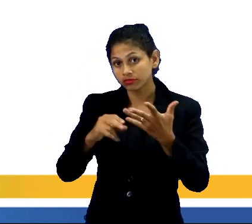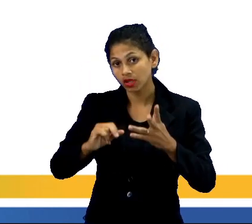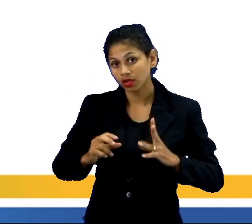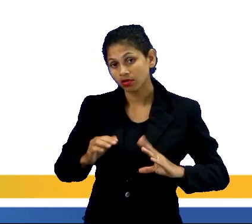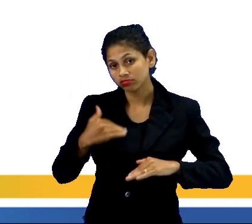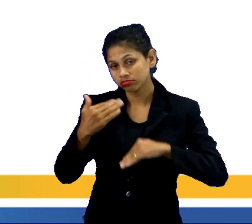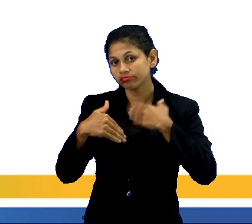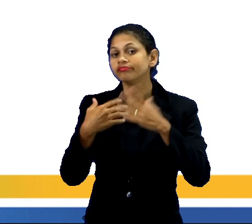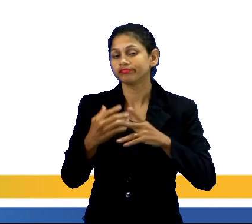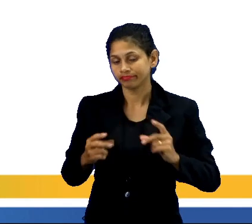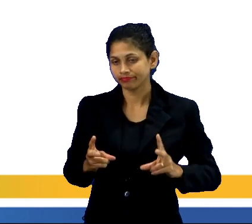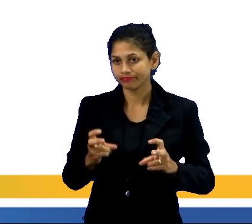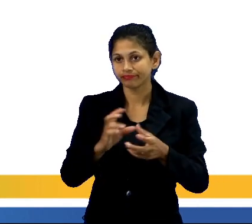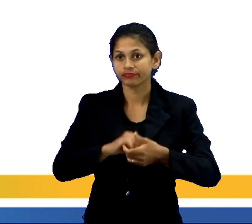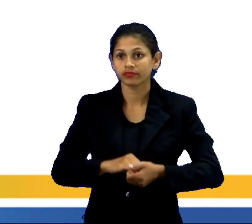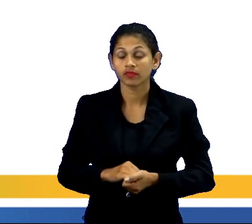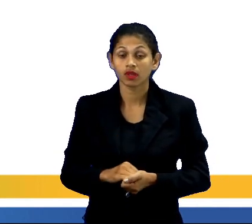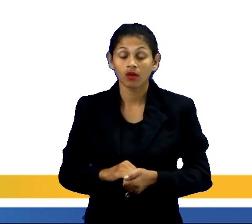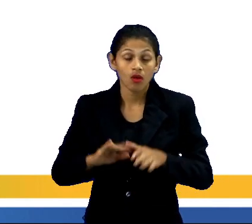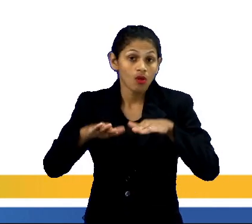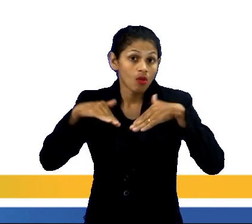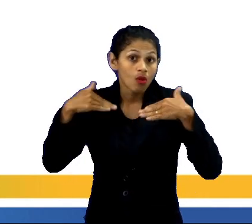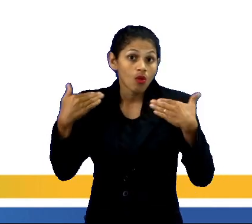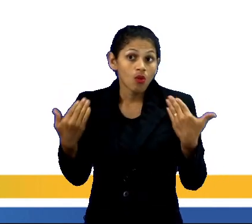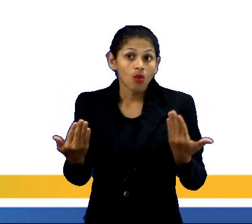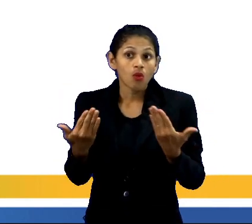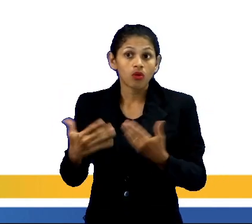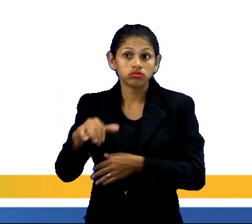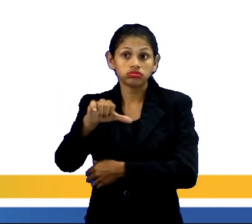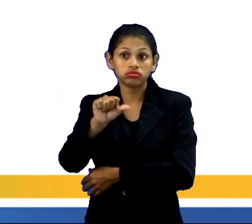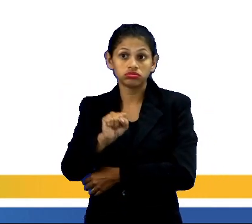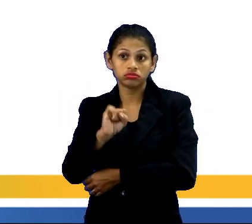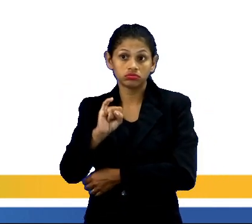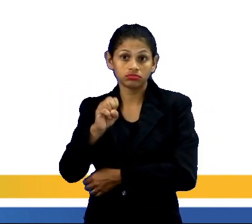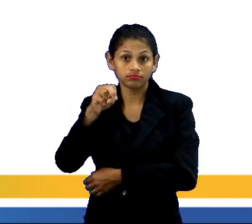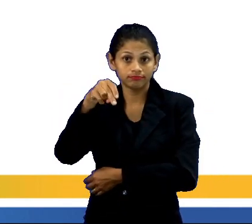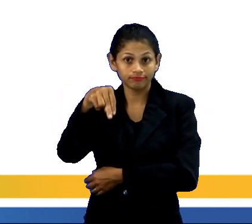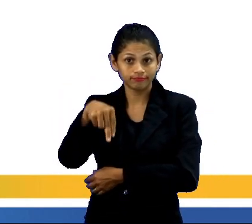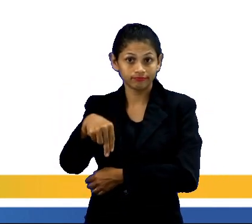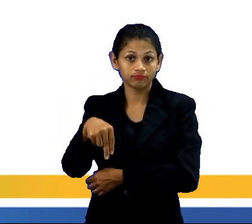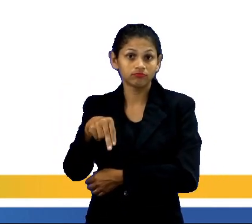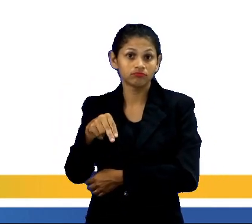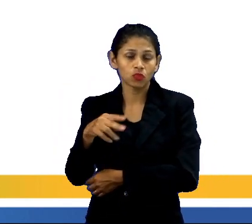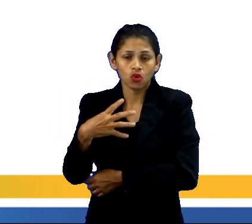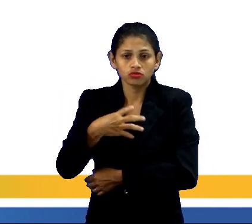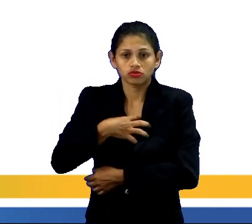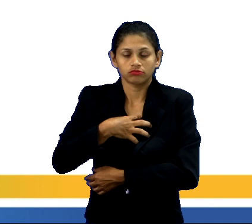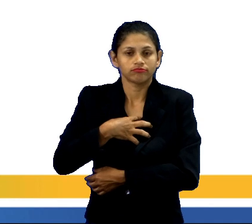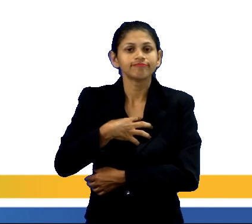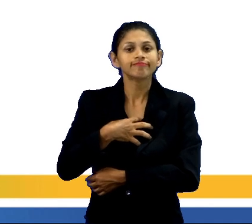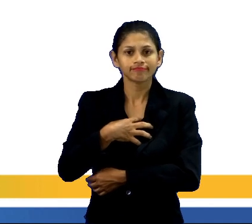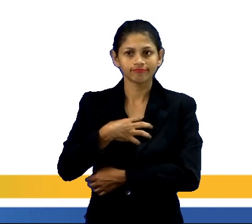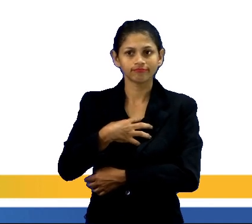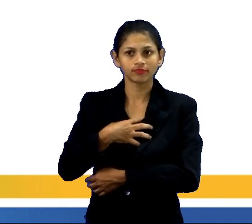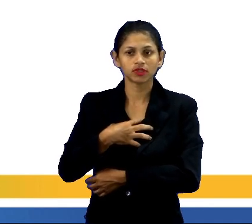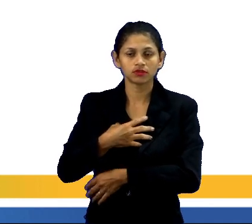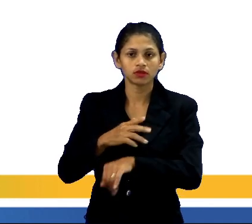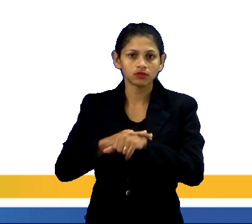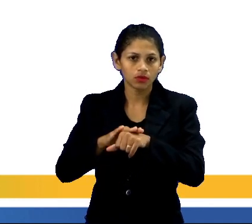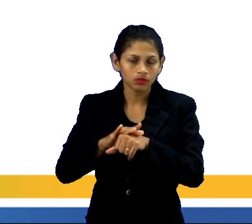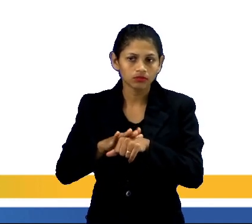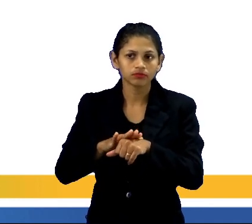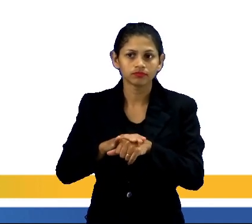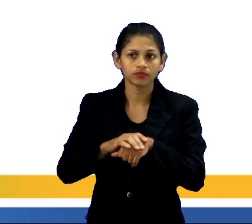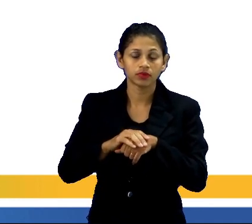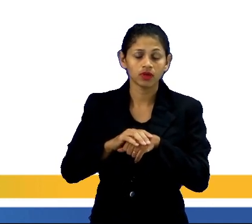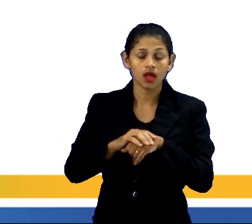Quais são os sintomas, né, que estão relacionados ali à doença? Então, isso vai variar muito em relação ao quê? À localização do